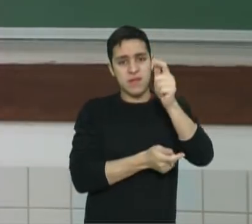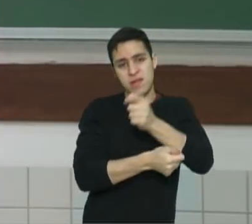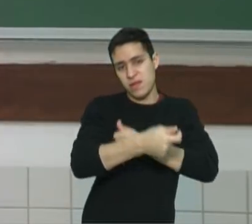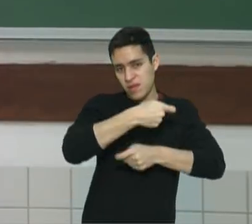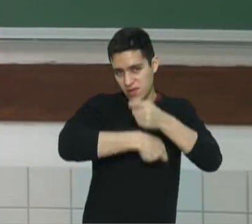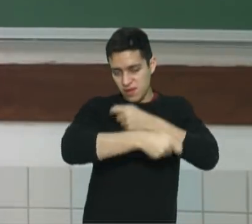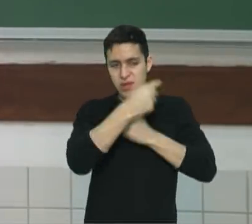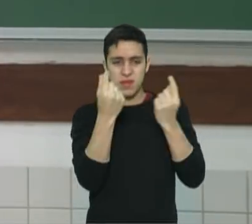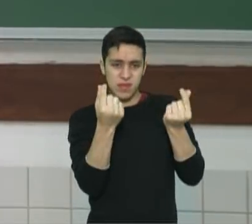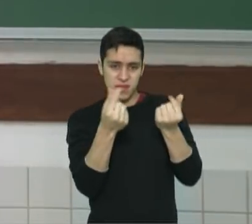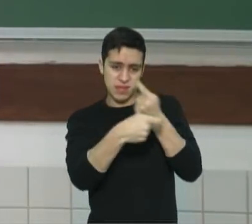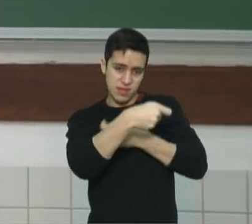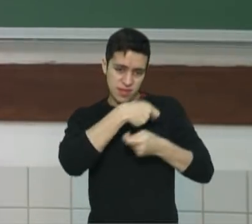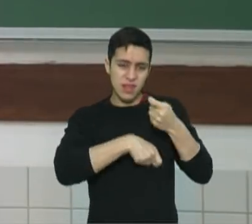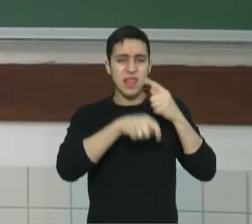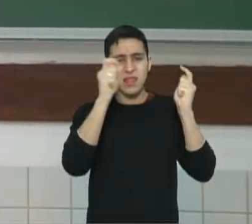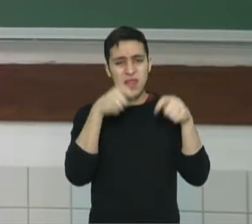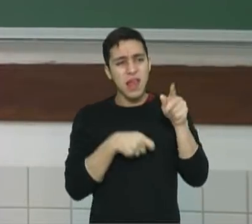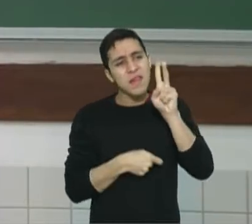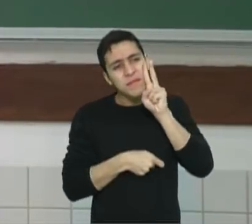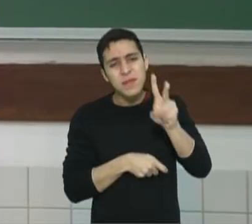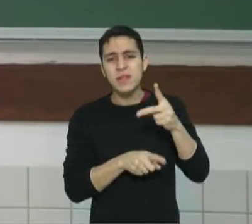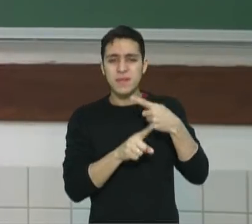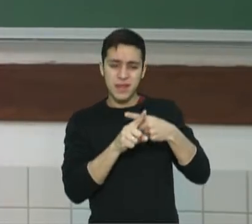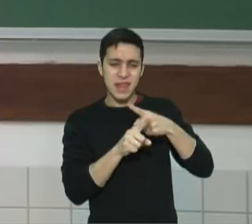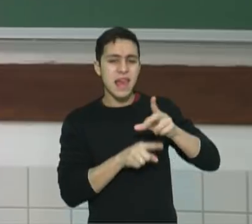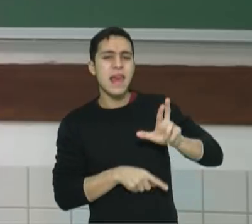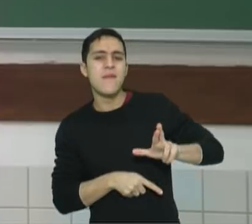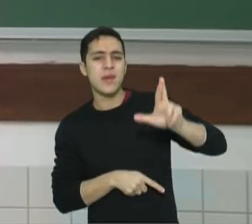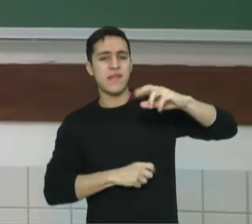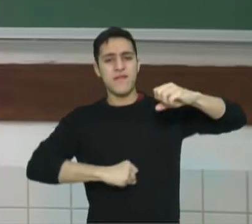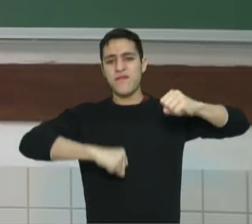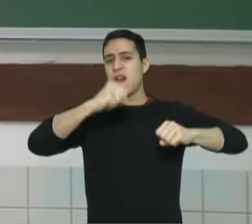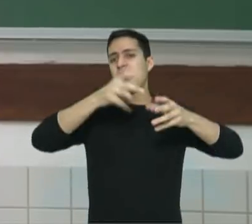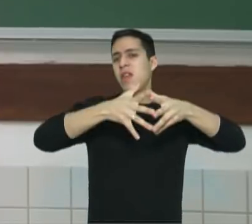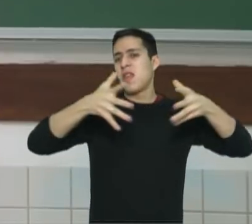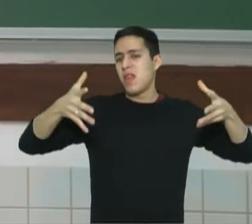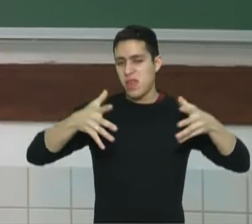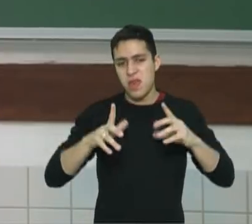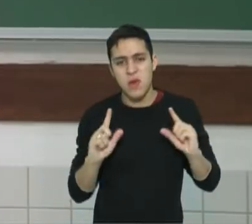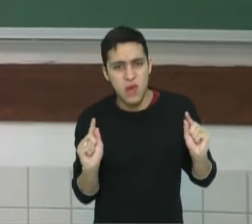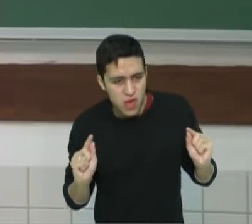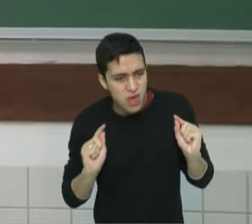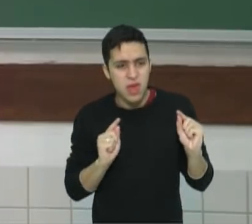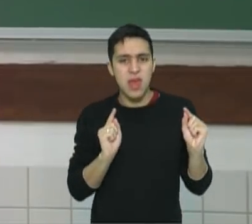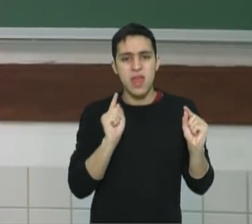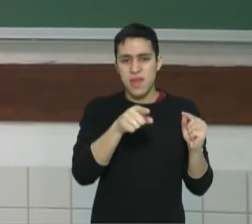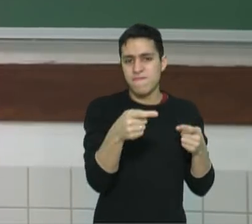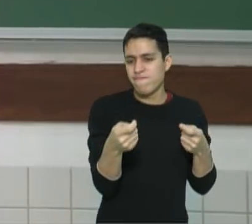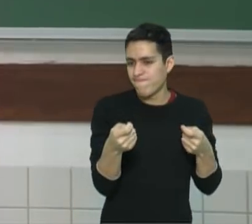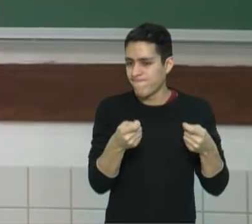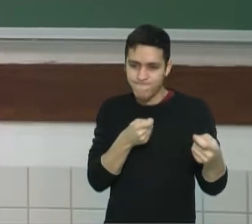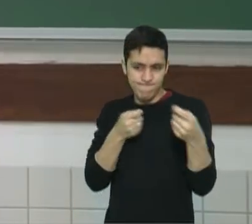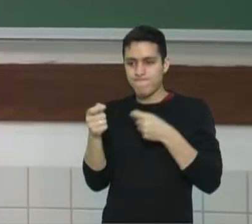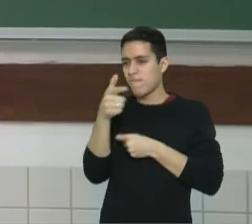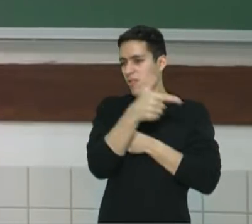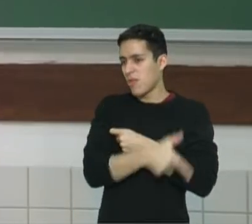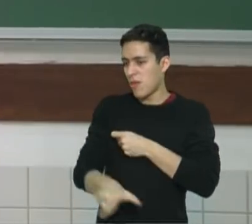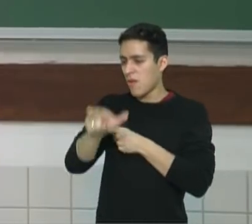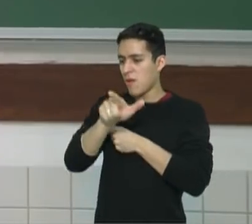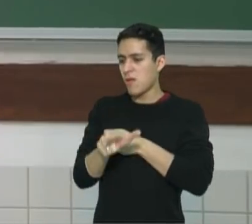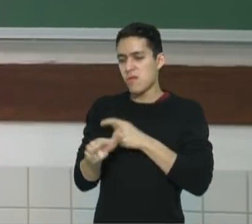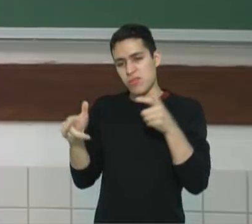forte, que a gente pode ver pela representação das fábricas, das grandes empresas, se torna dominante sobre as outras.